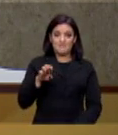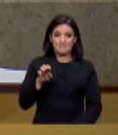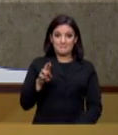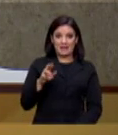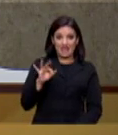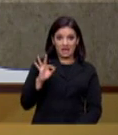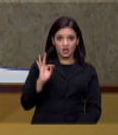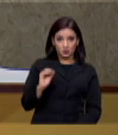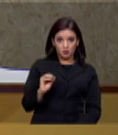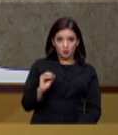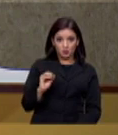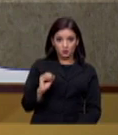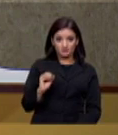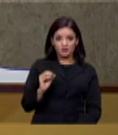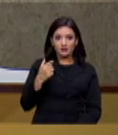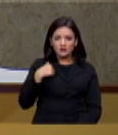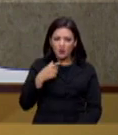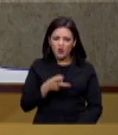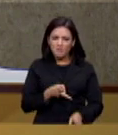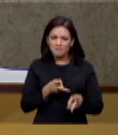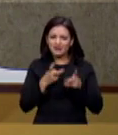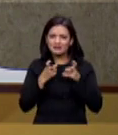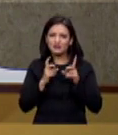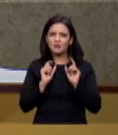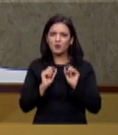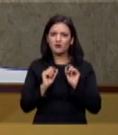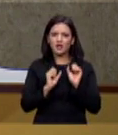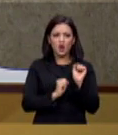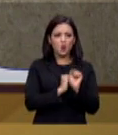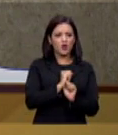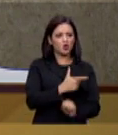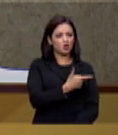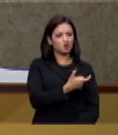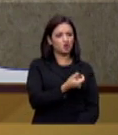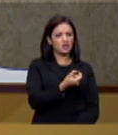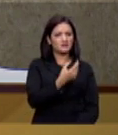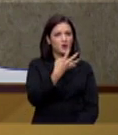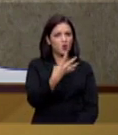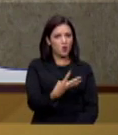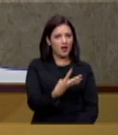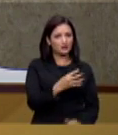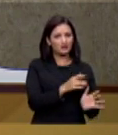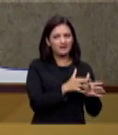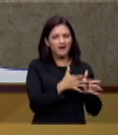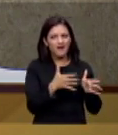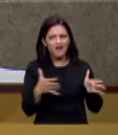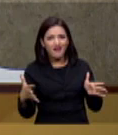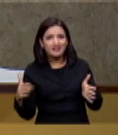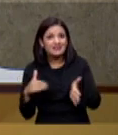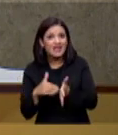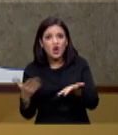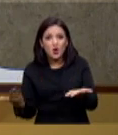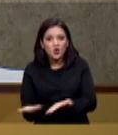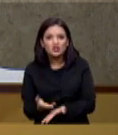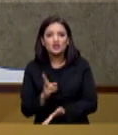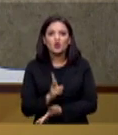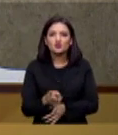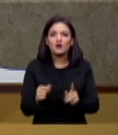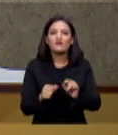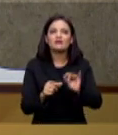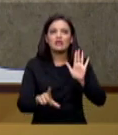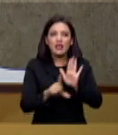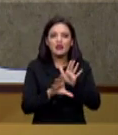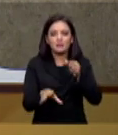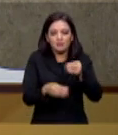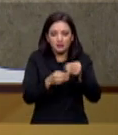verifico que, desde 2004, o Estado do Espírito Santo permanece editando normas, que foi um detalhe